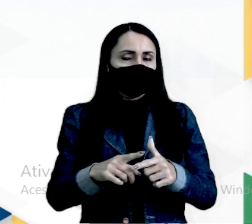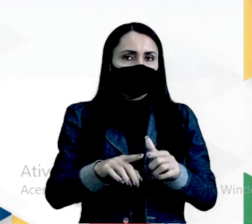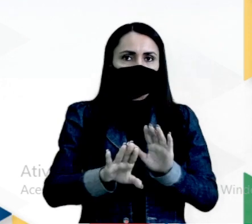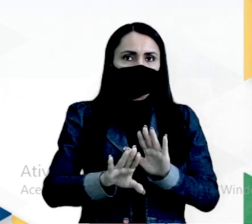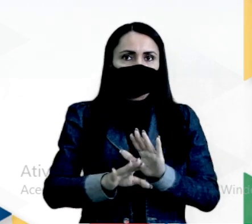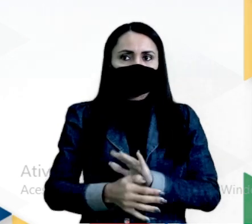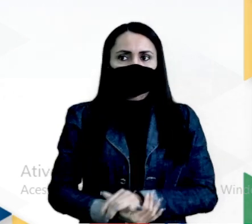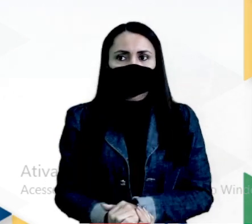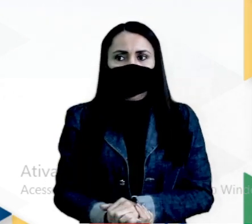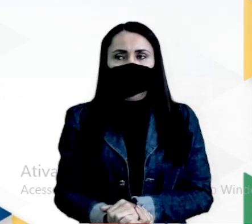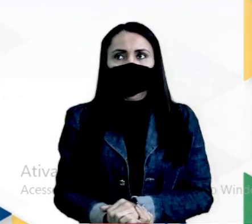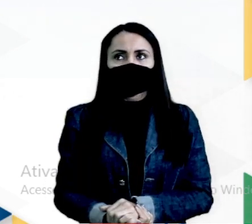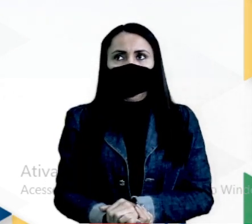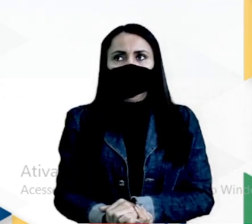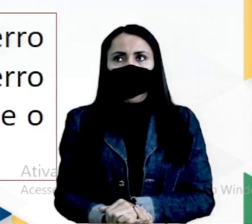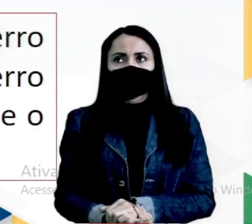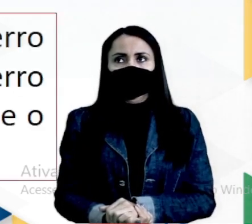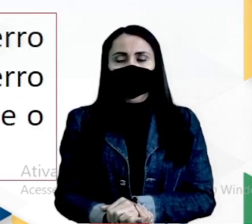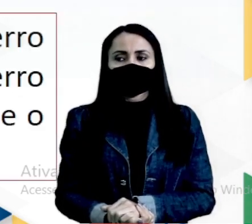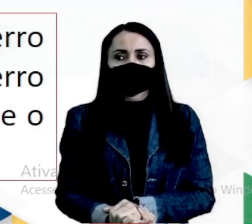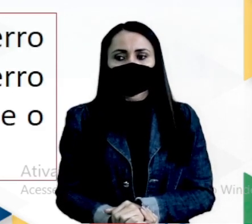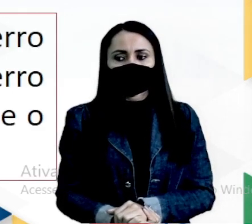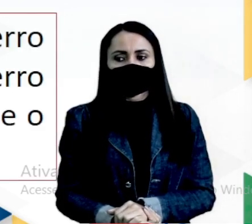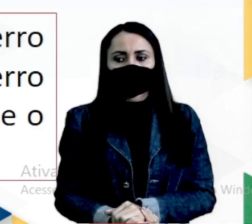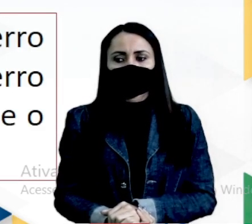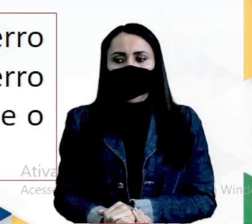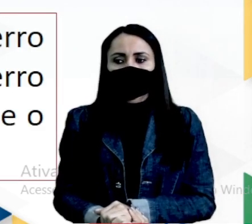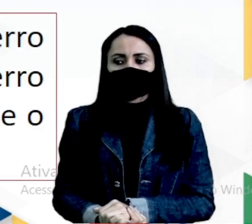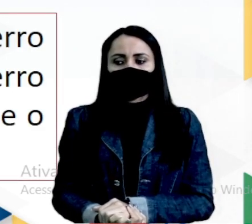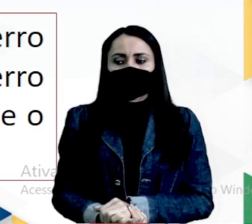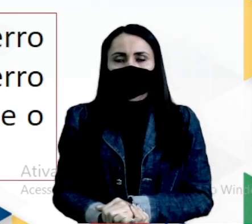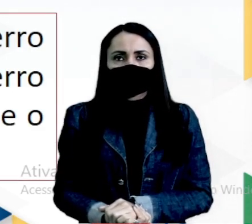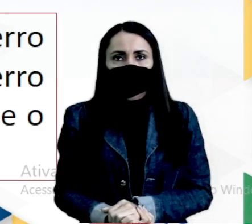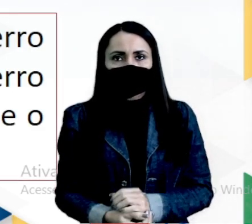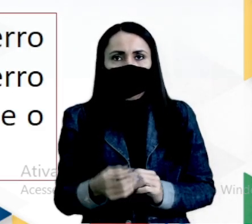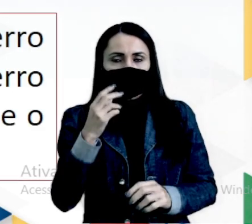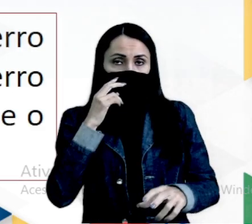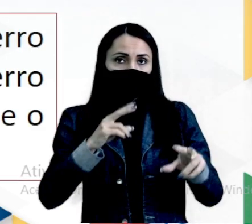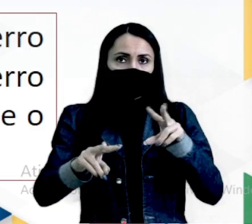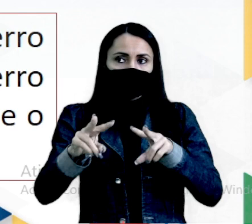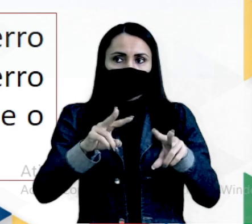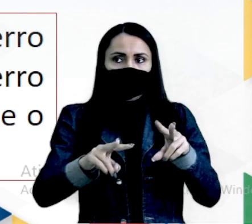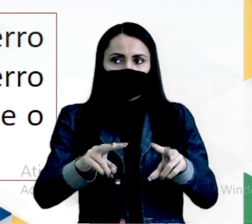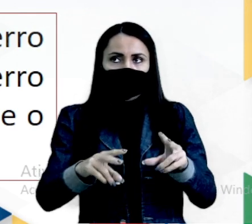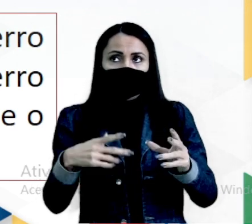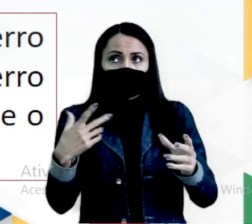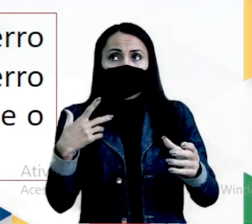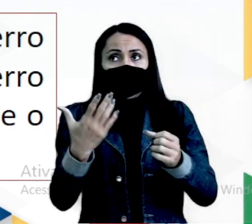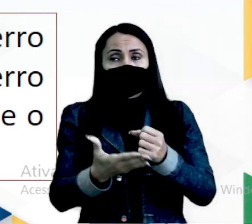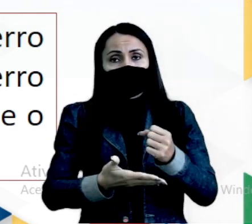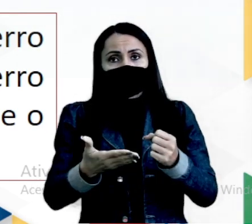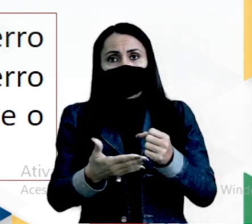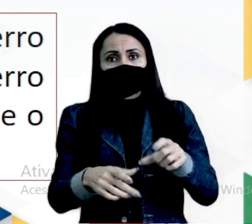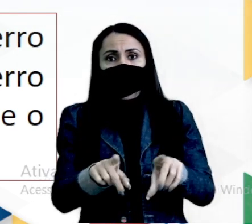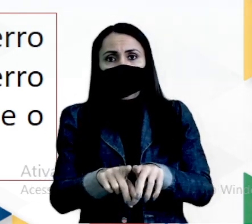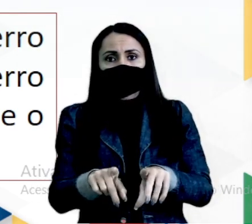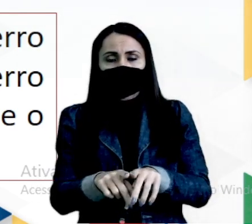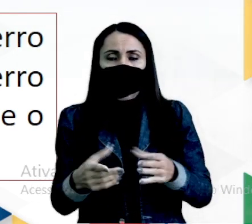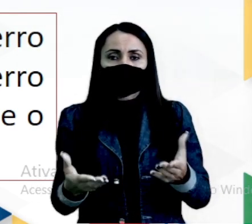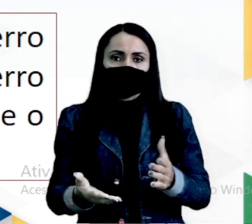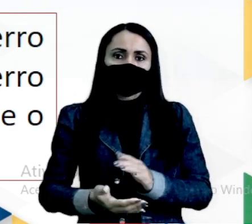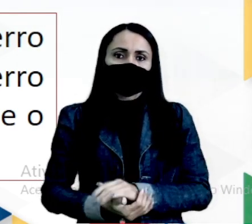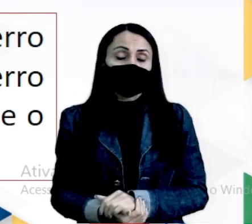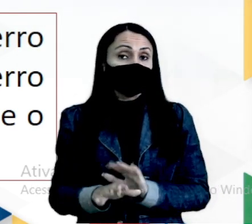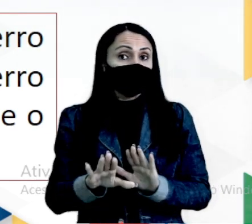tá? Massa, tonelada, tá bom? Bom, visto aí a base para isso, massa também pode ser quilograma,